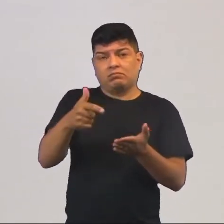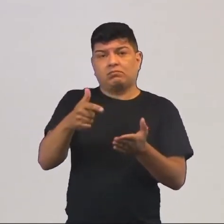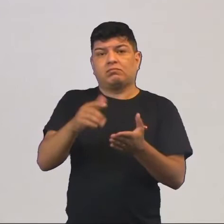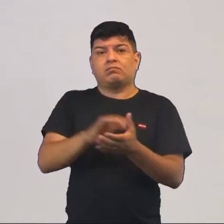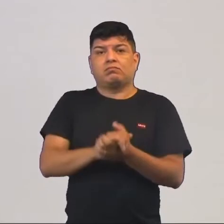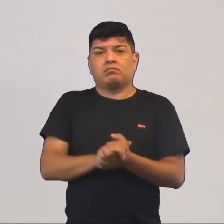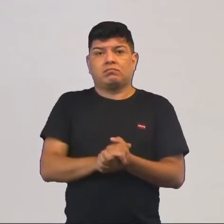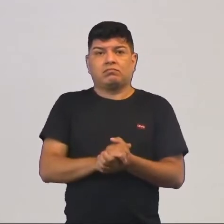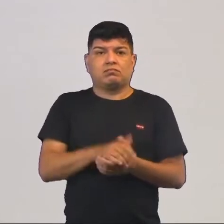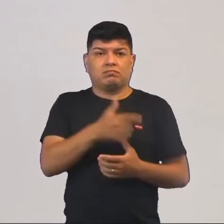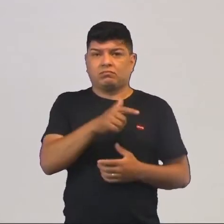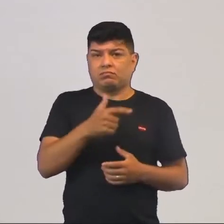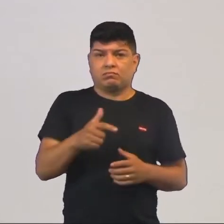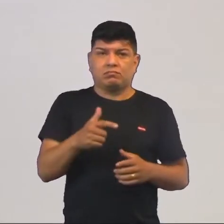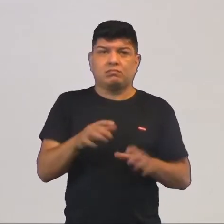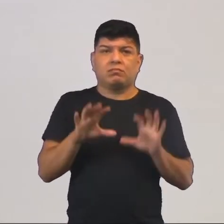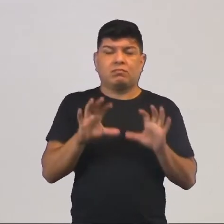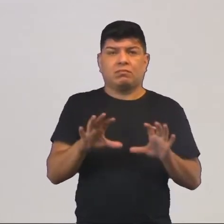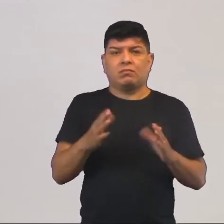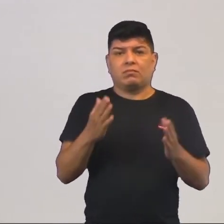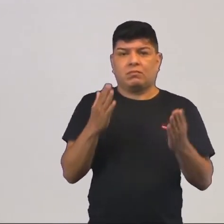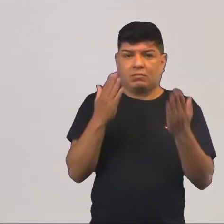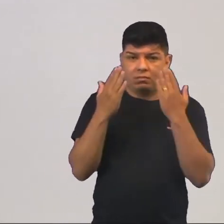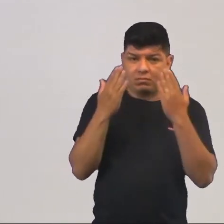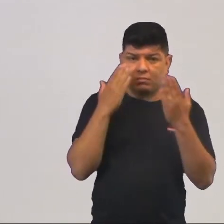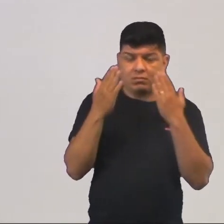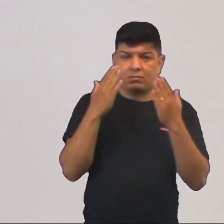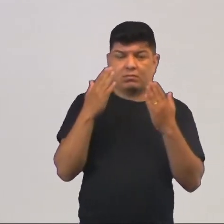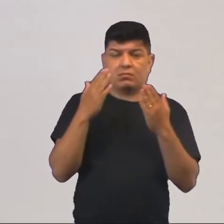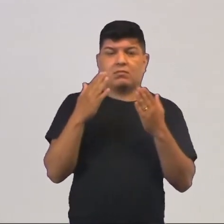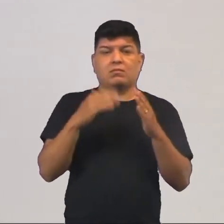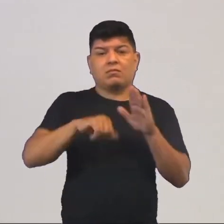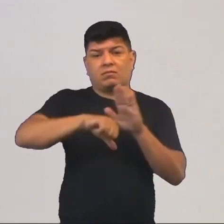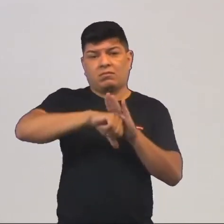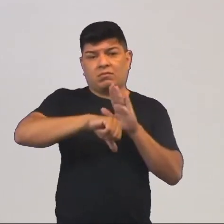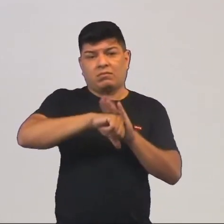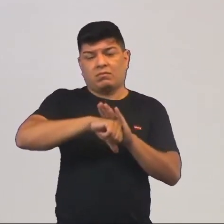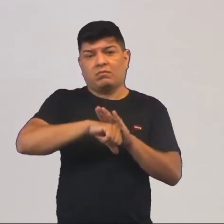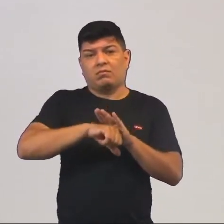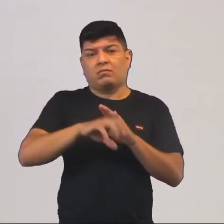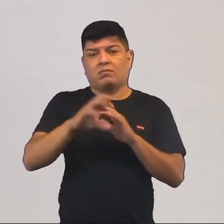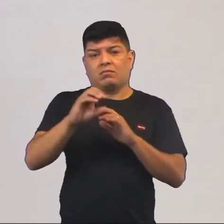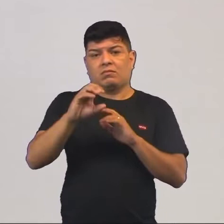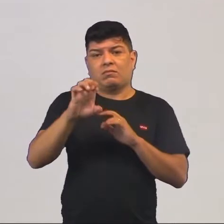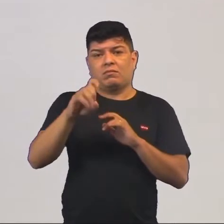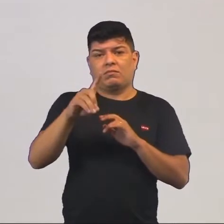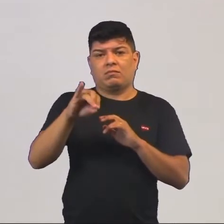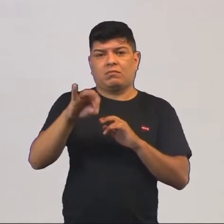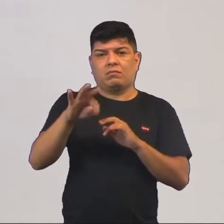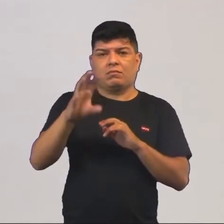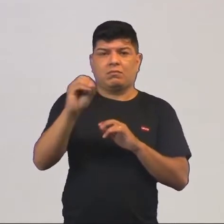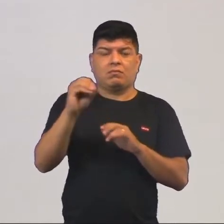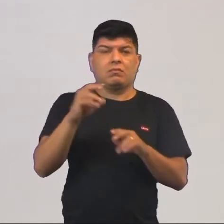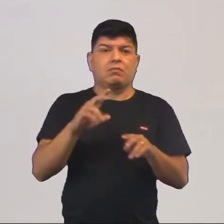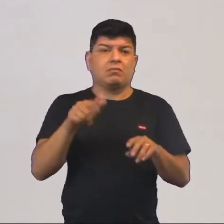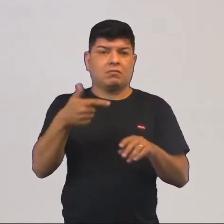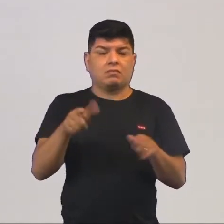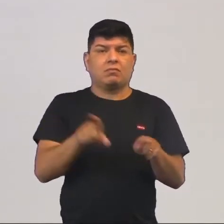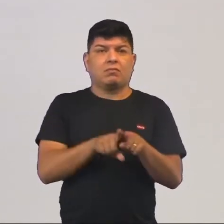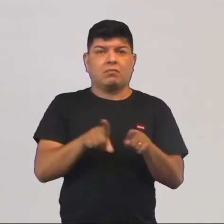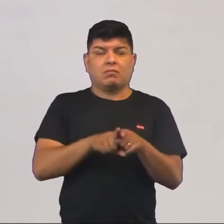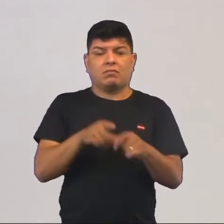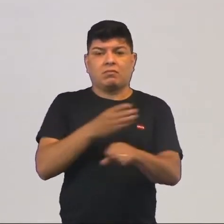insuscetível de anistia, é equiparado a um crime hediondo pelo ordenamento jurídico. Então, uma outra coisa que a